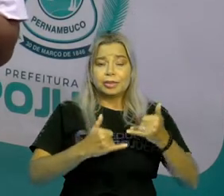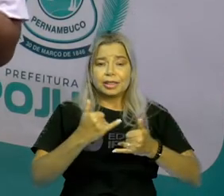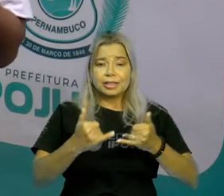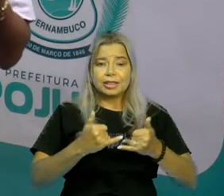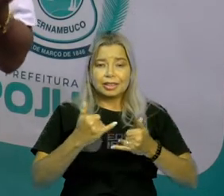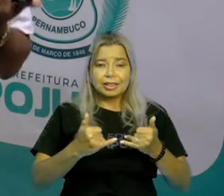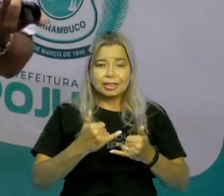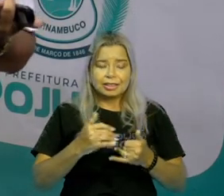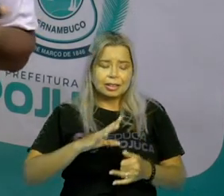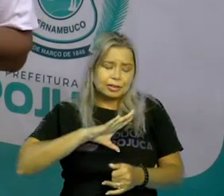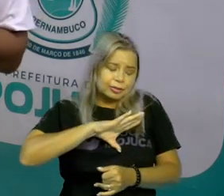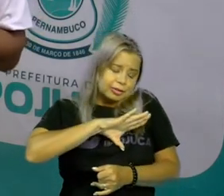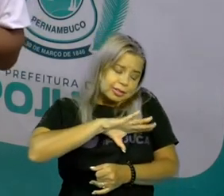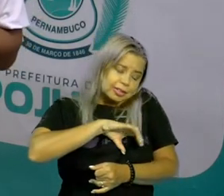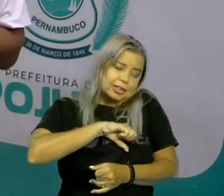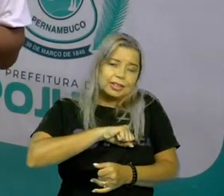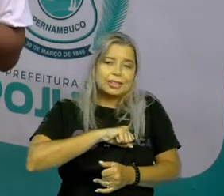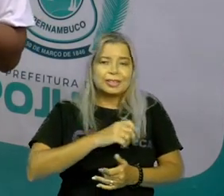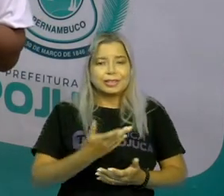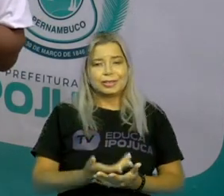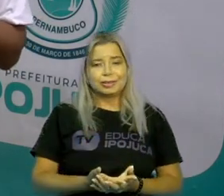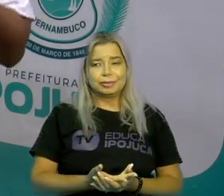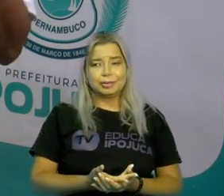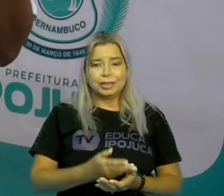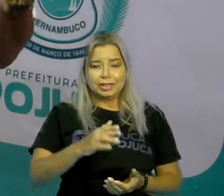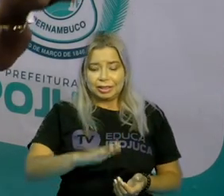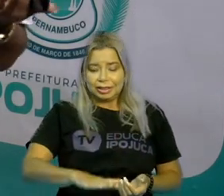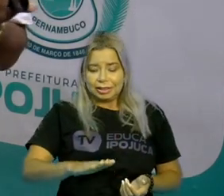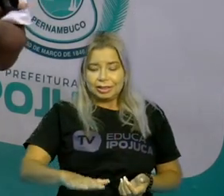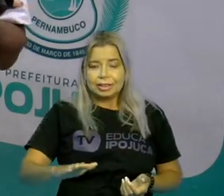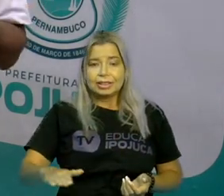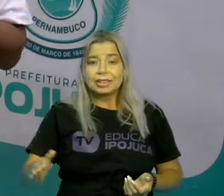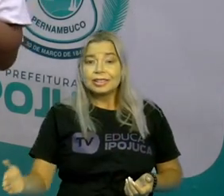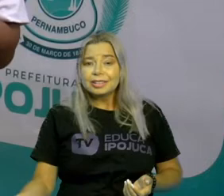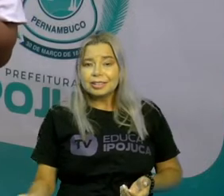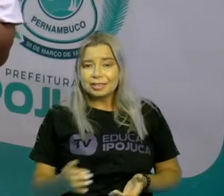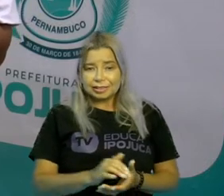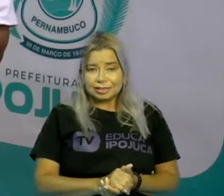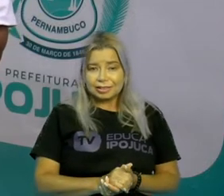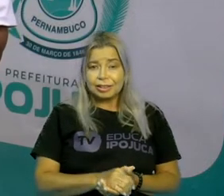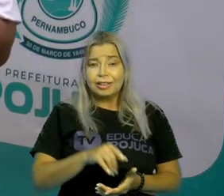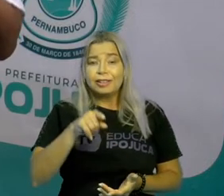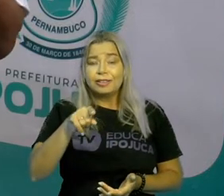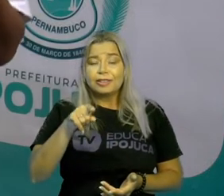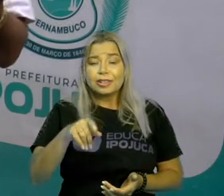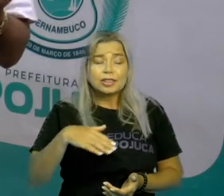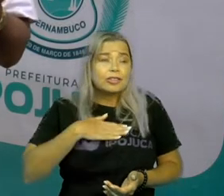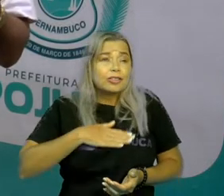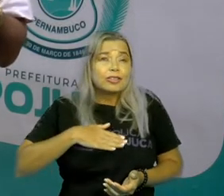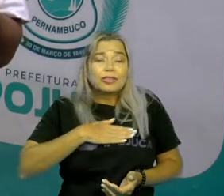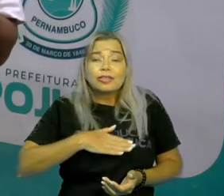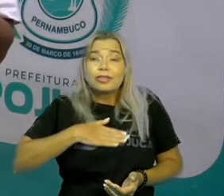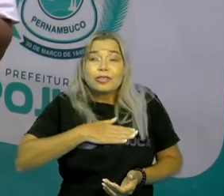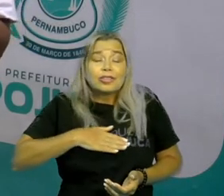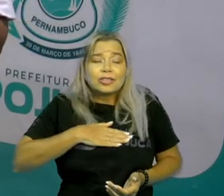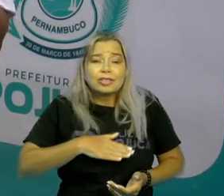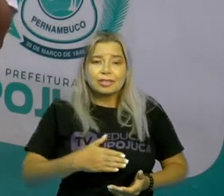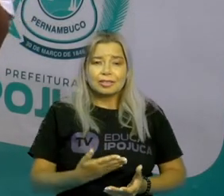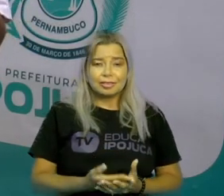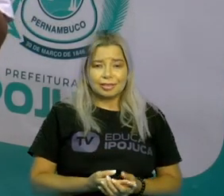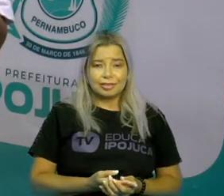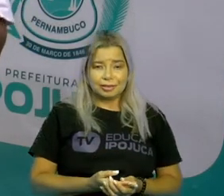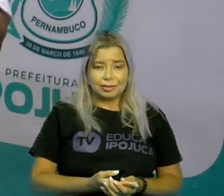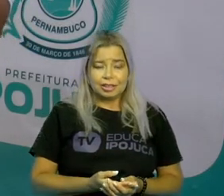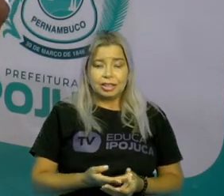folha, ilustra uma brincadeira que você super gostou de brincar e que você gostaria de brincar hoje. E